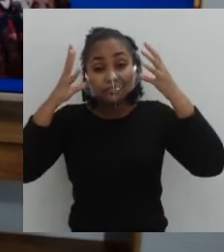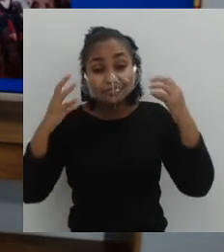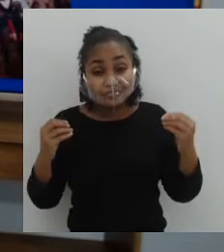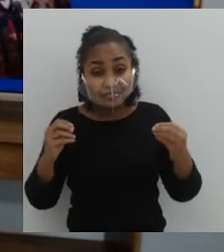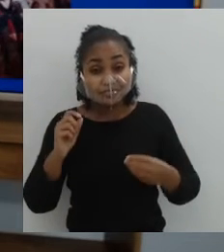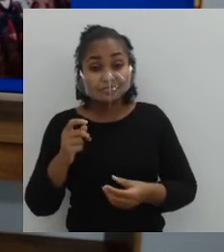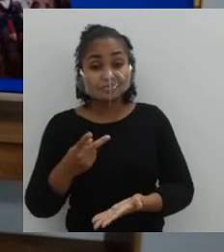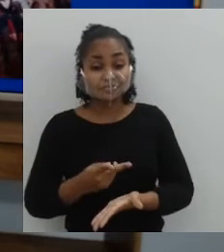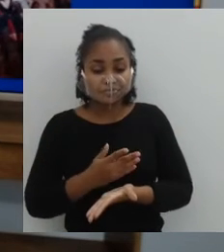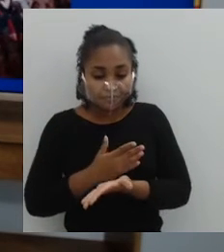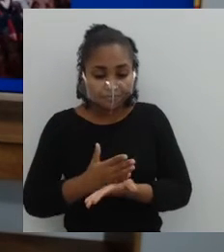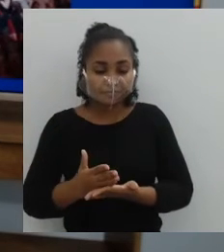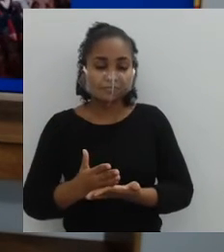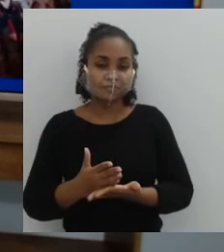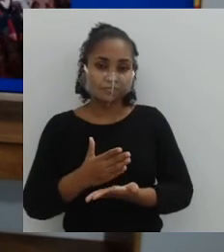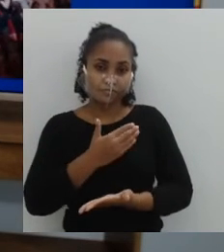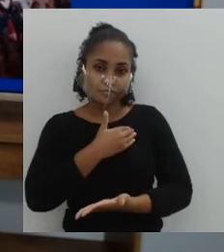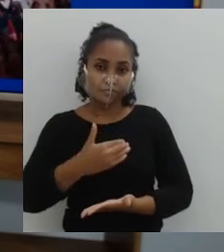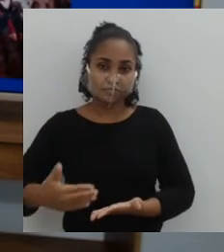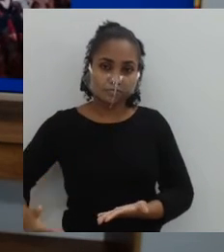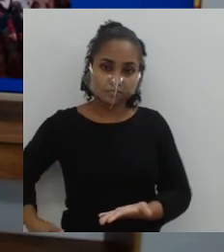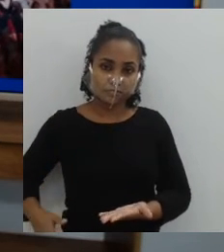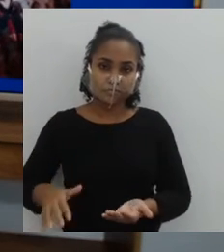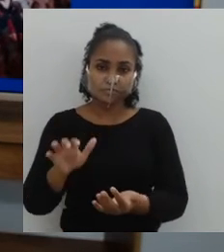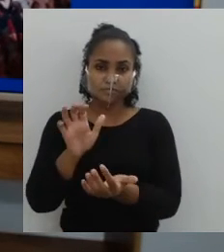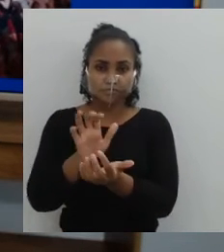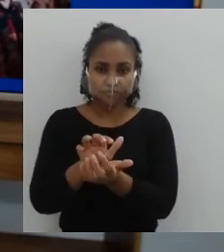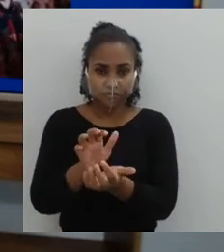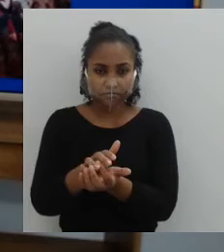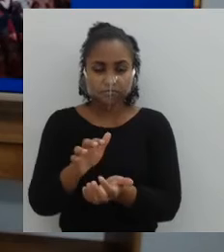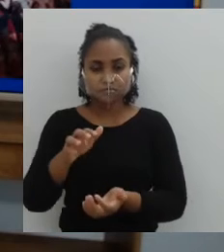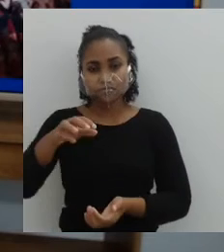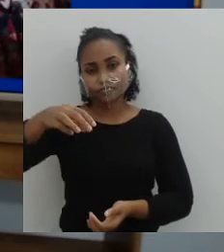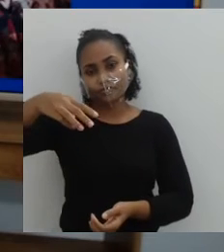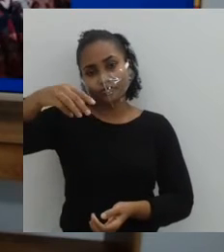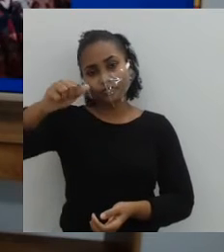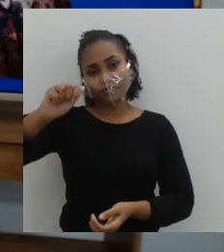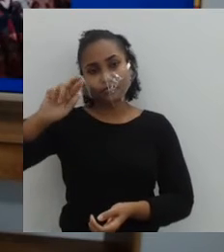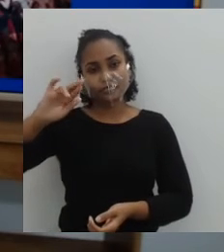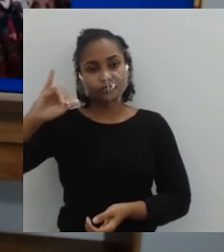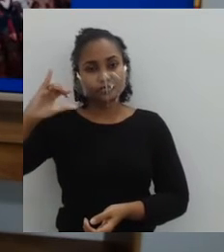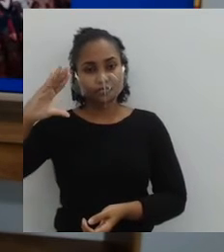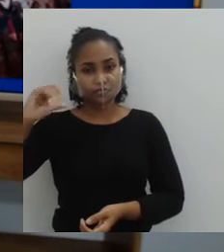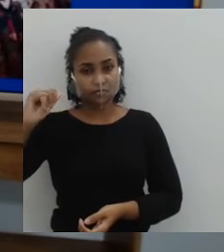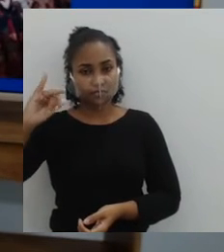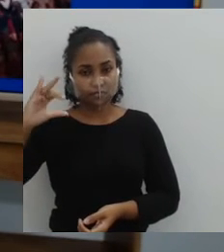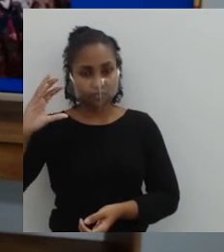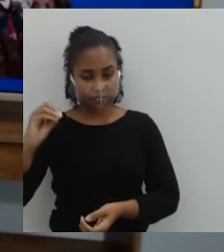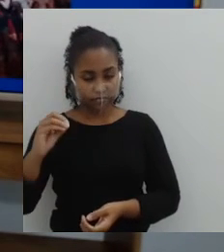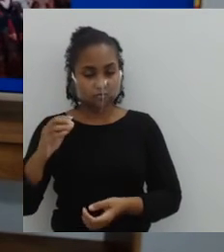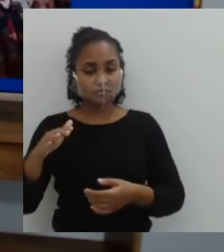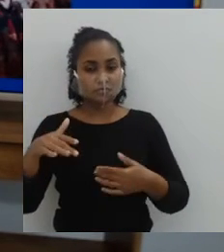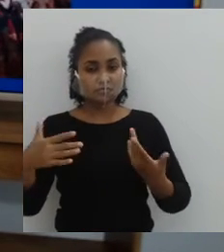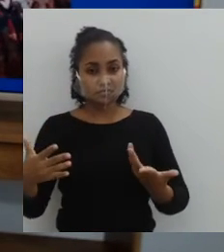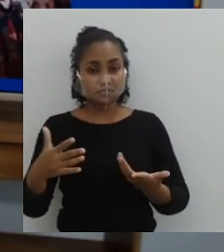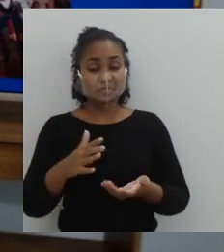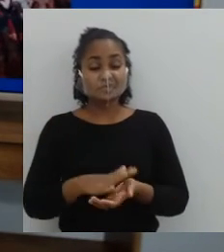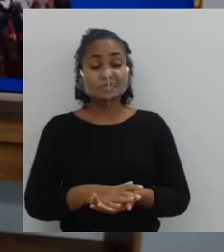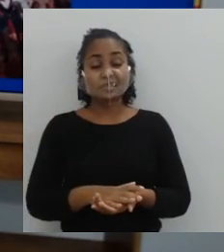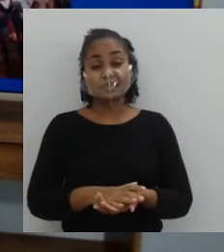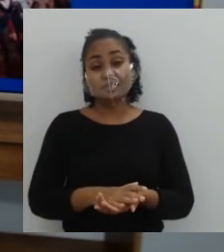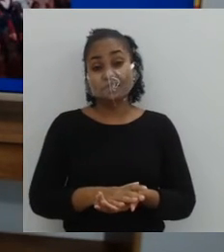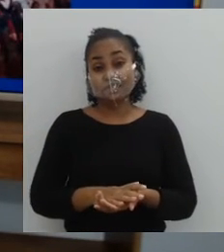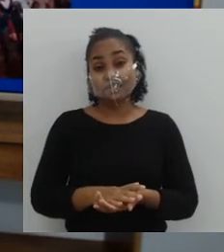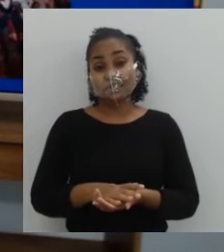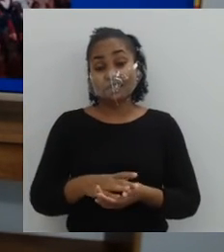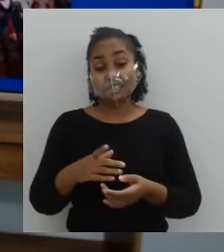holandeses começaram a governar Pernambuco, mandando Maurício de Nassau para cá, né? Então trouxe Maurício de Nassau para cá.